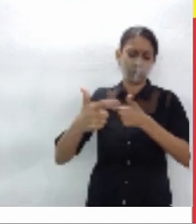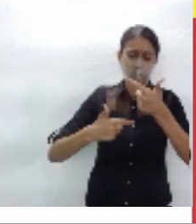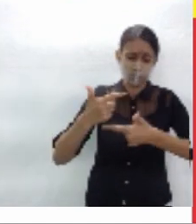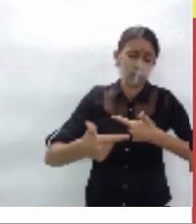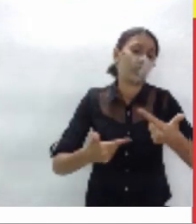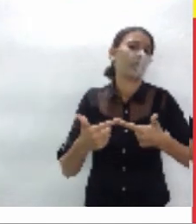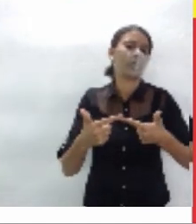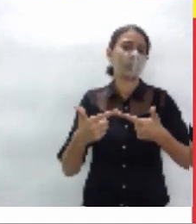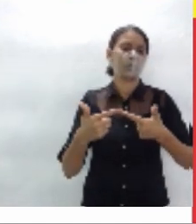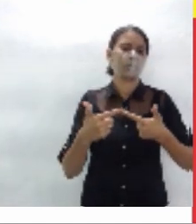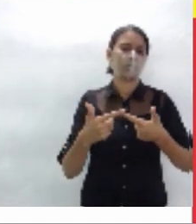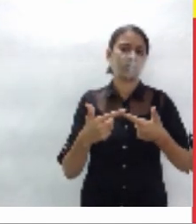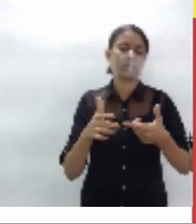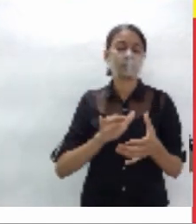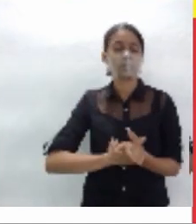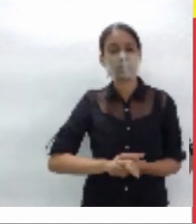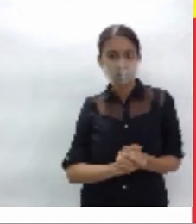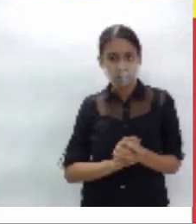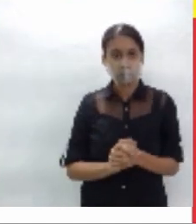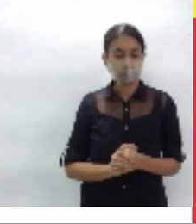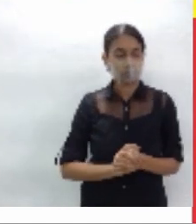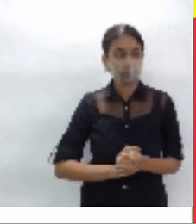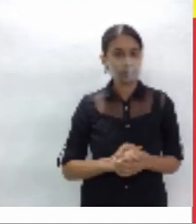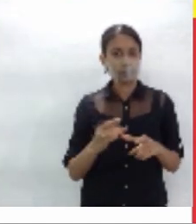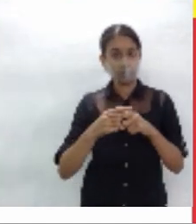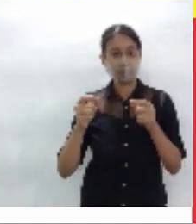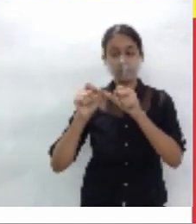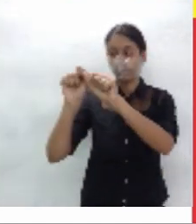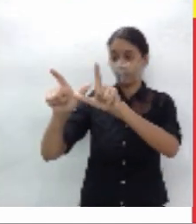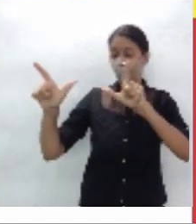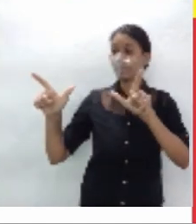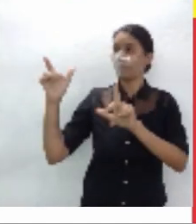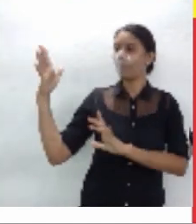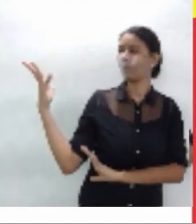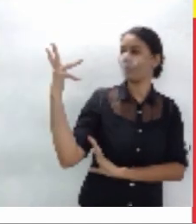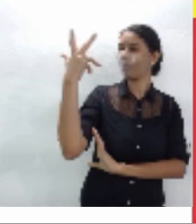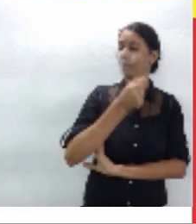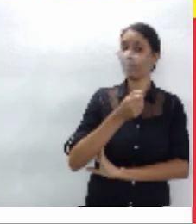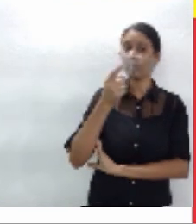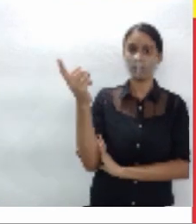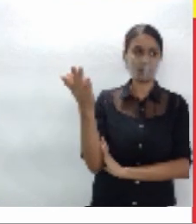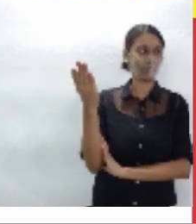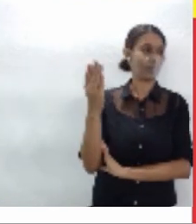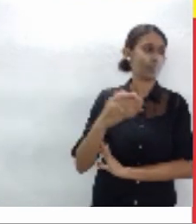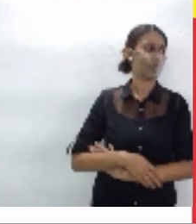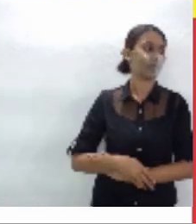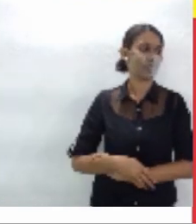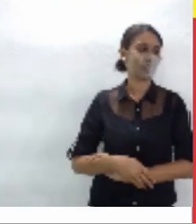suas etnias. Tá certo? E aí, nessa imagem maravilhosa, né,